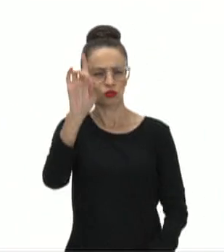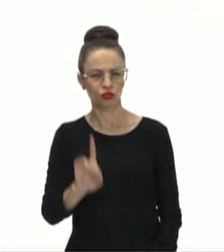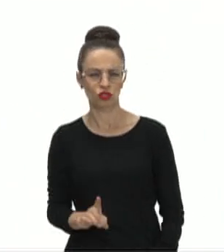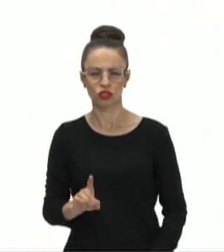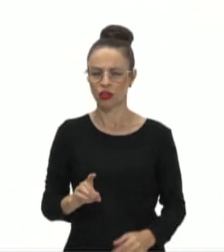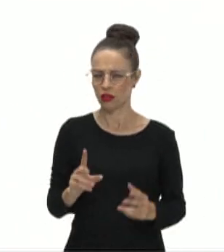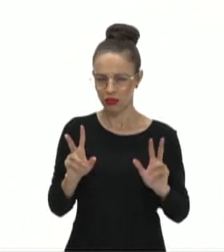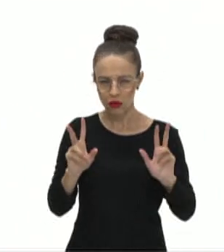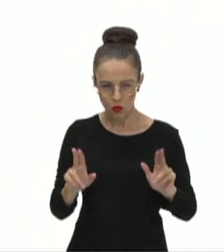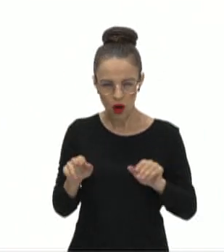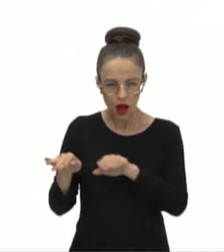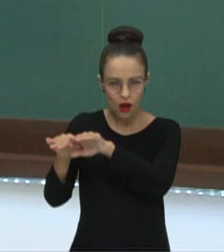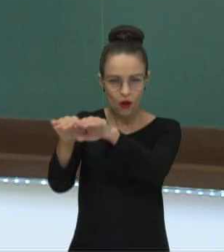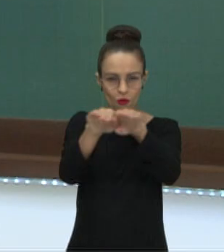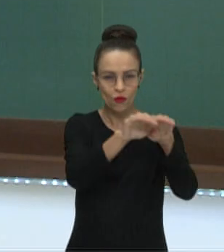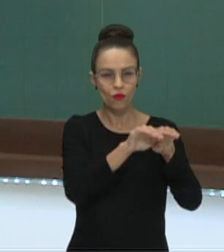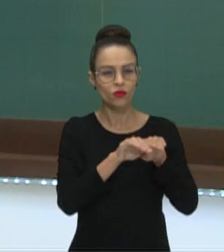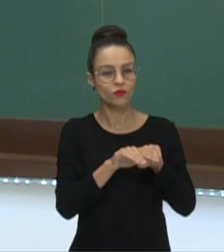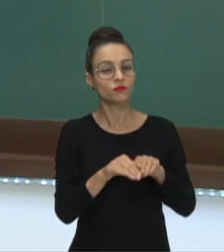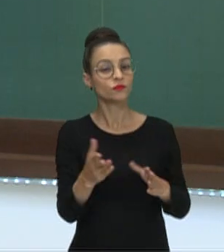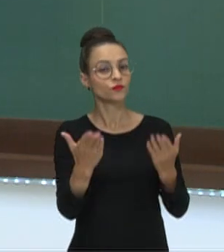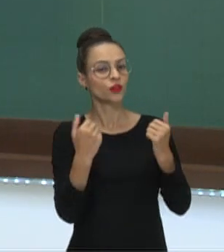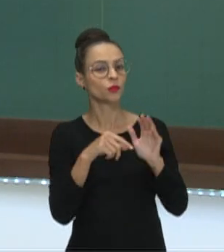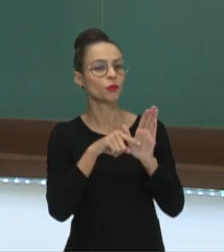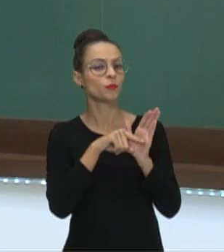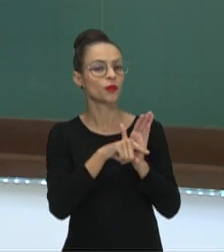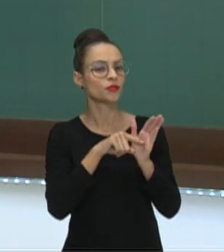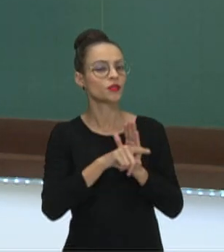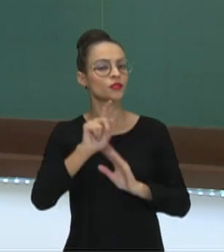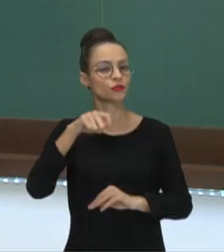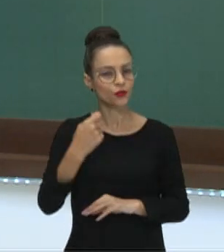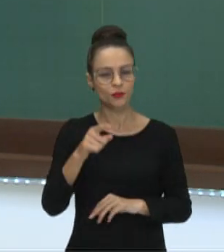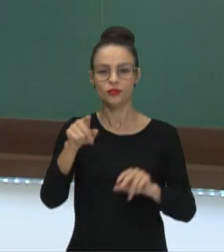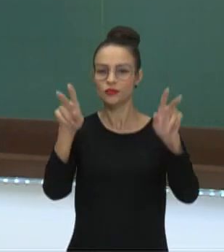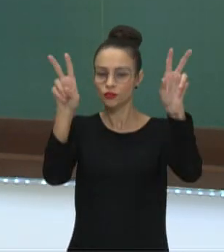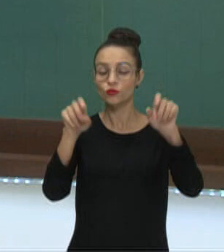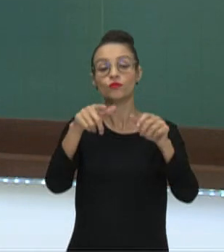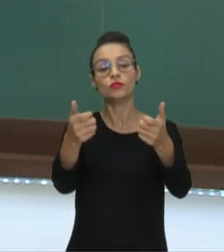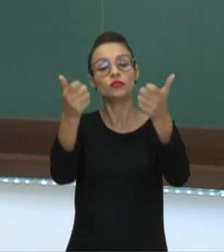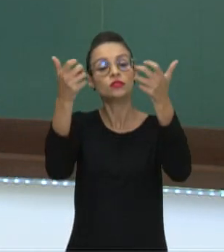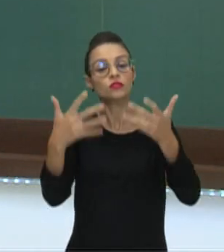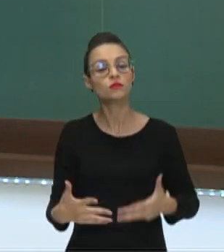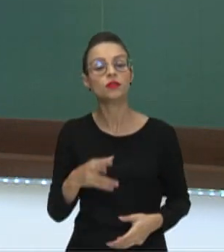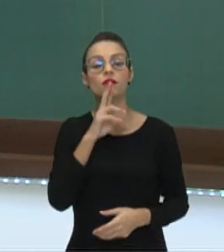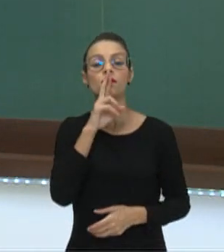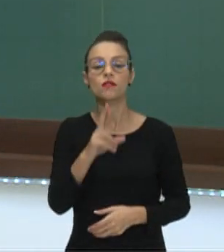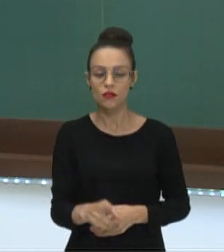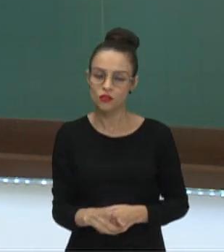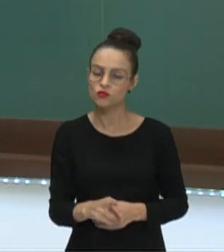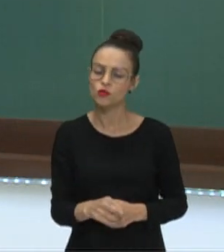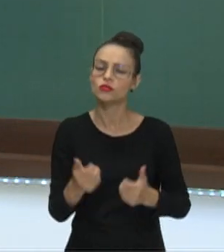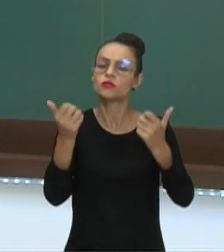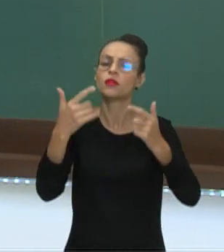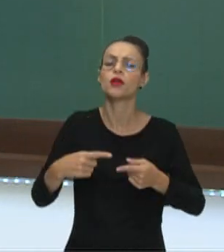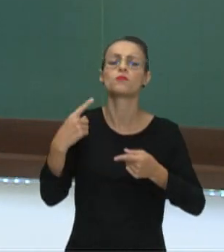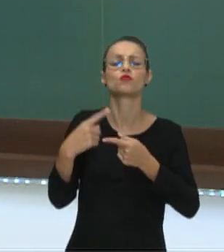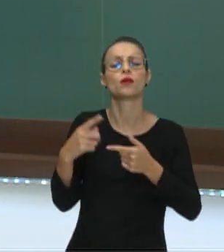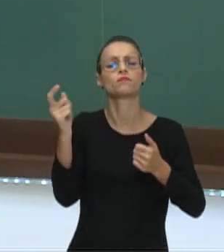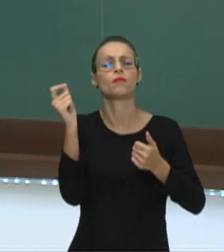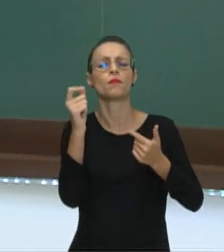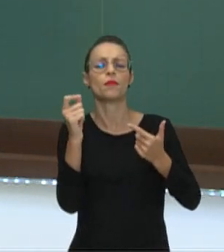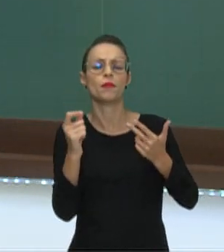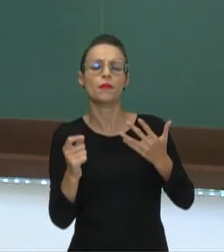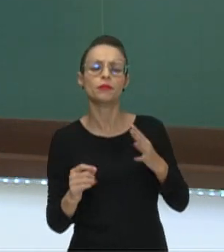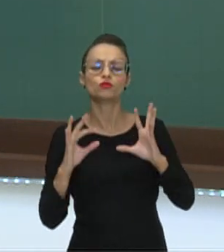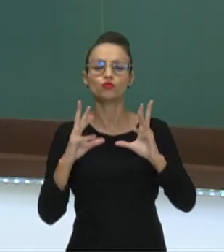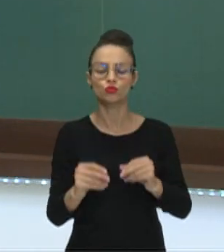condição de vida? Vamos dar uma pesquisadinha sobre esses assuntos e justifique sua resposta. Faça uma resposta bem completa,